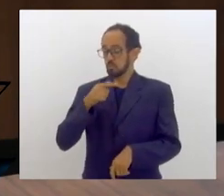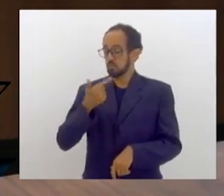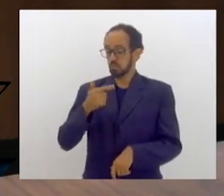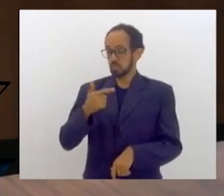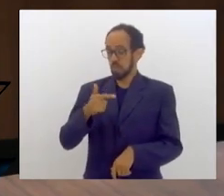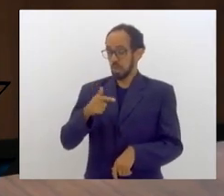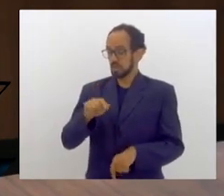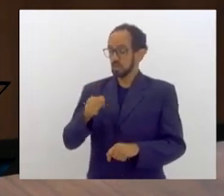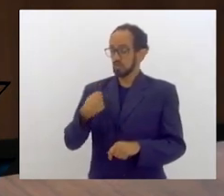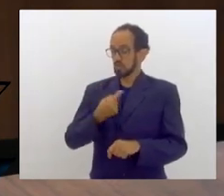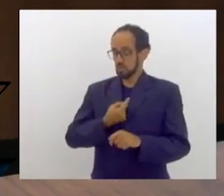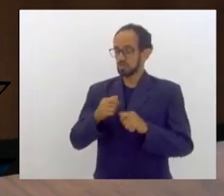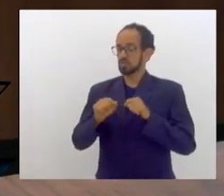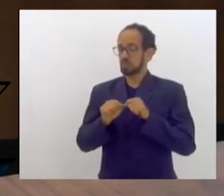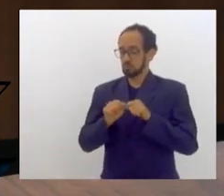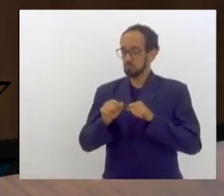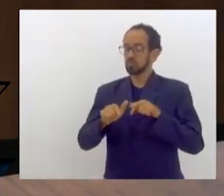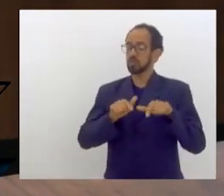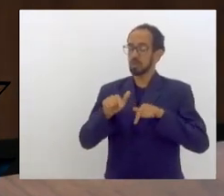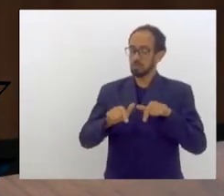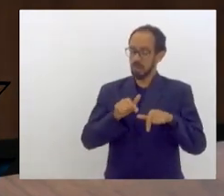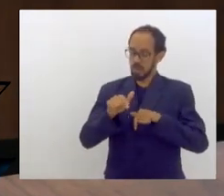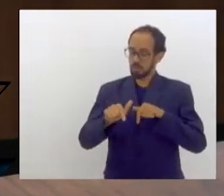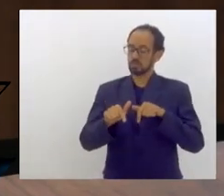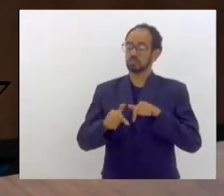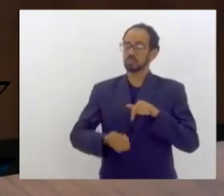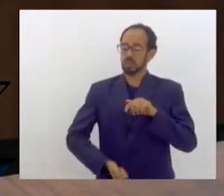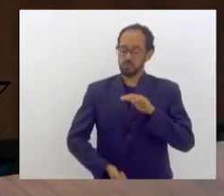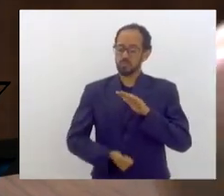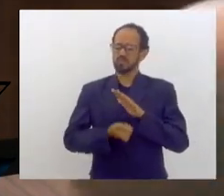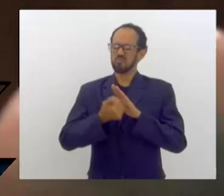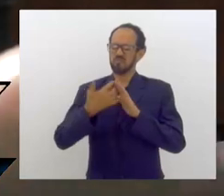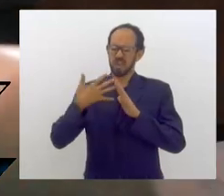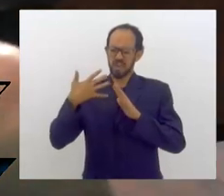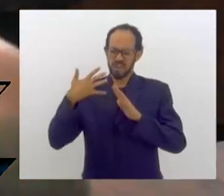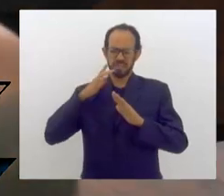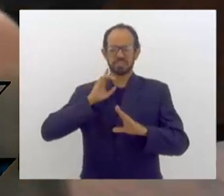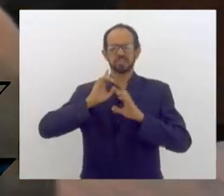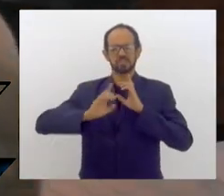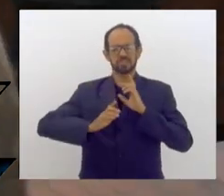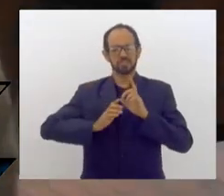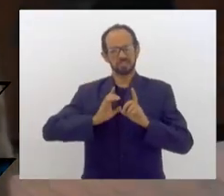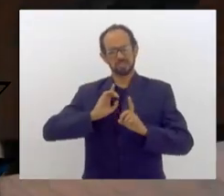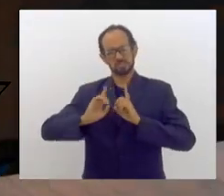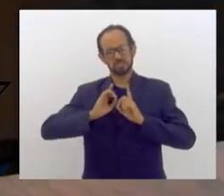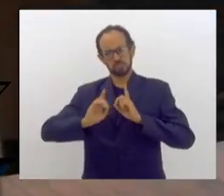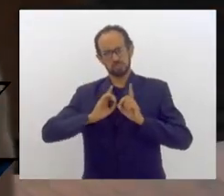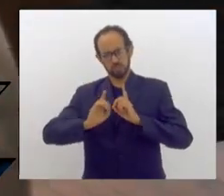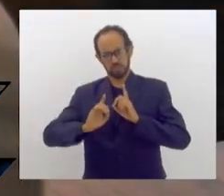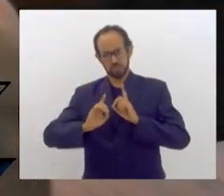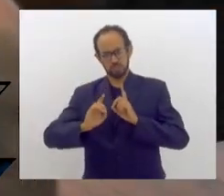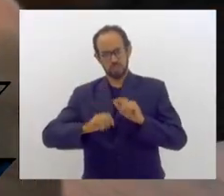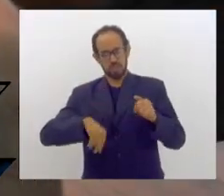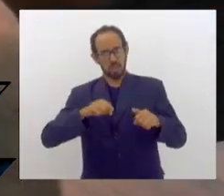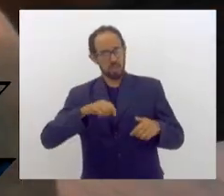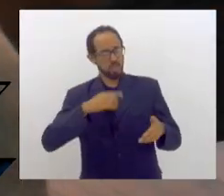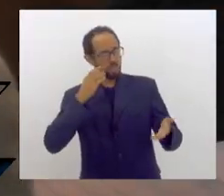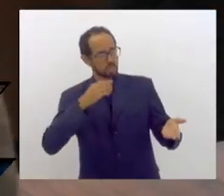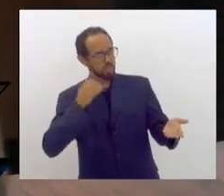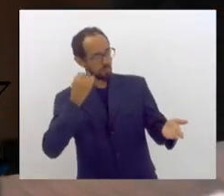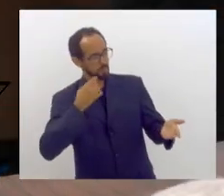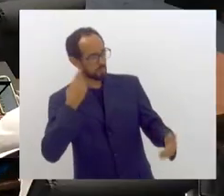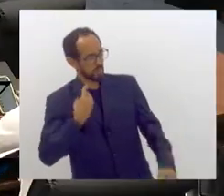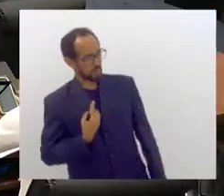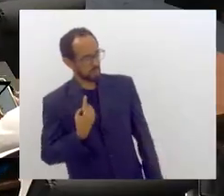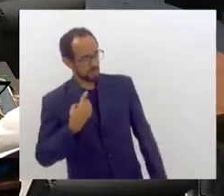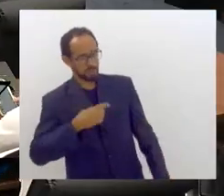trabalho que resultou aí em diversas dinâmicas. E ainda hoje, deputada Tia Ju vai lembrar, quando